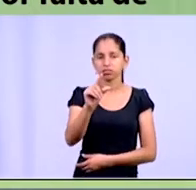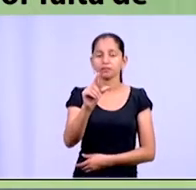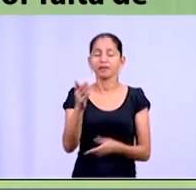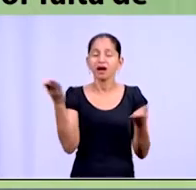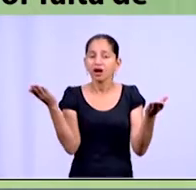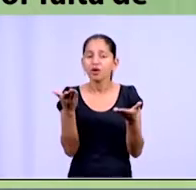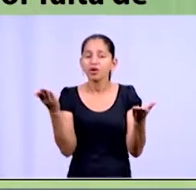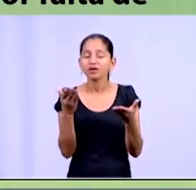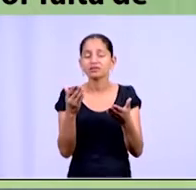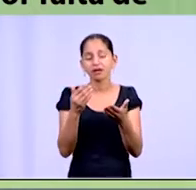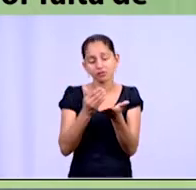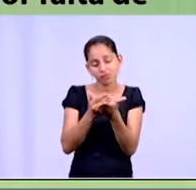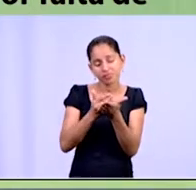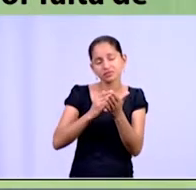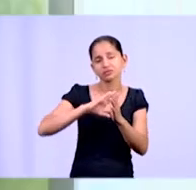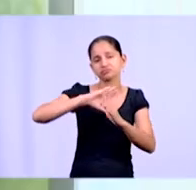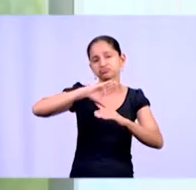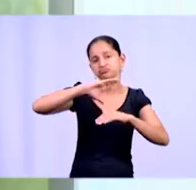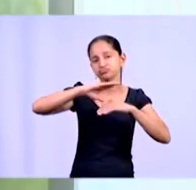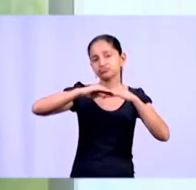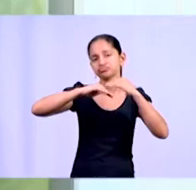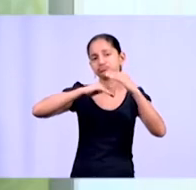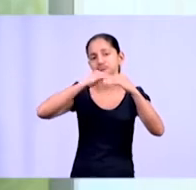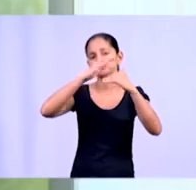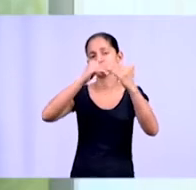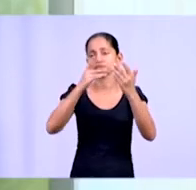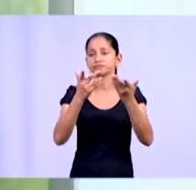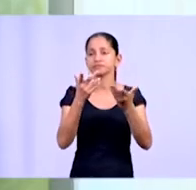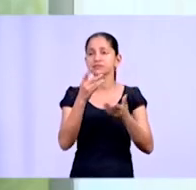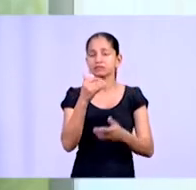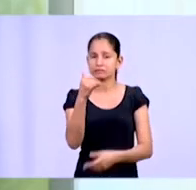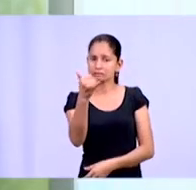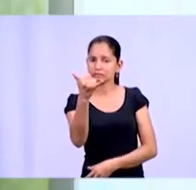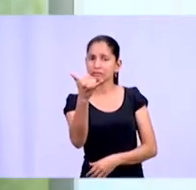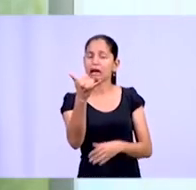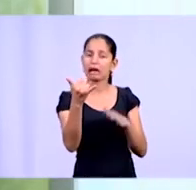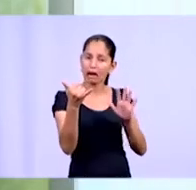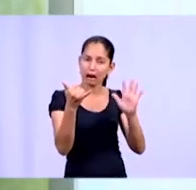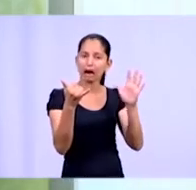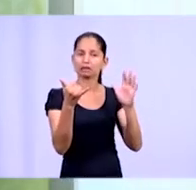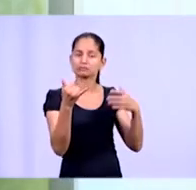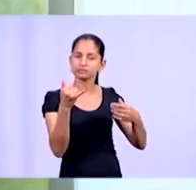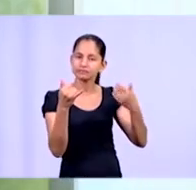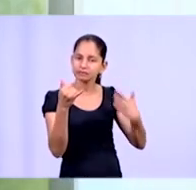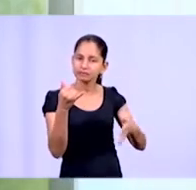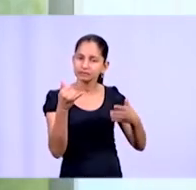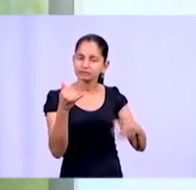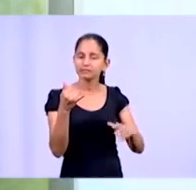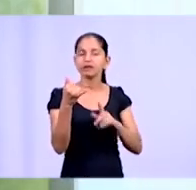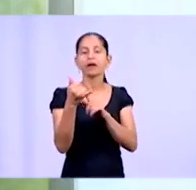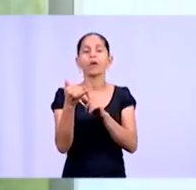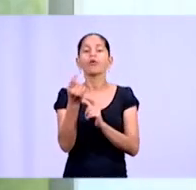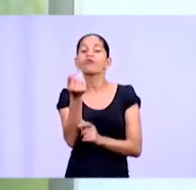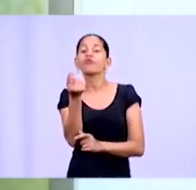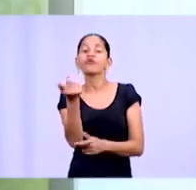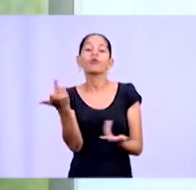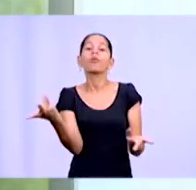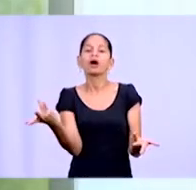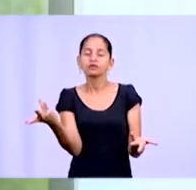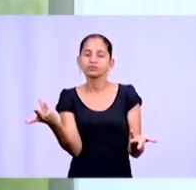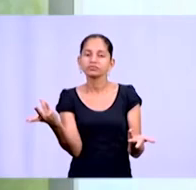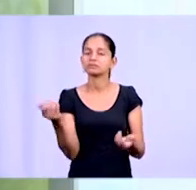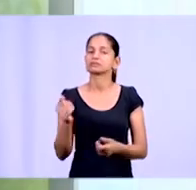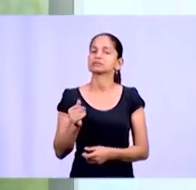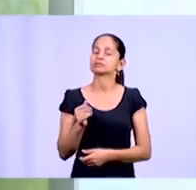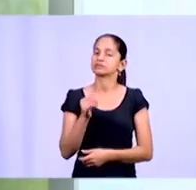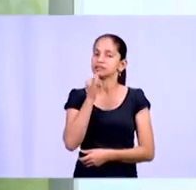tecnologia. Um celular desse ainda é caro, apesar de um celular desse custar R$400, mas... Comparado com outros países, você ganha